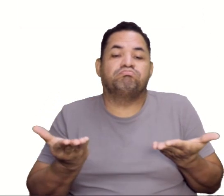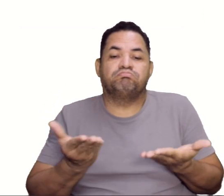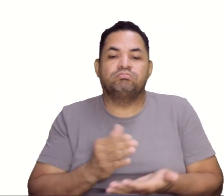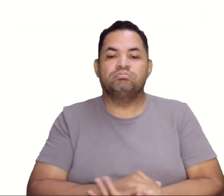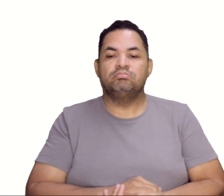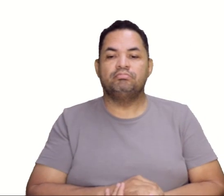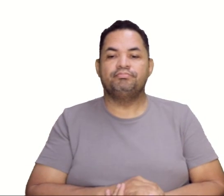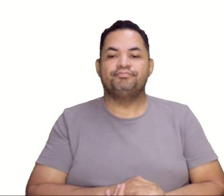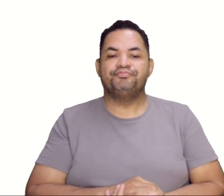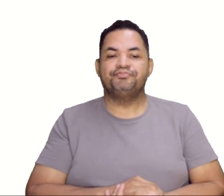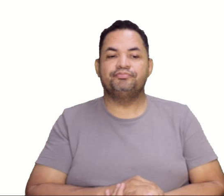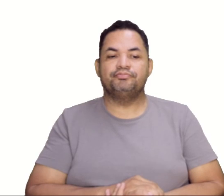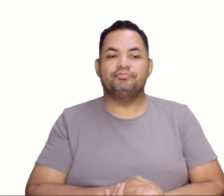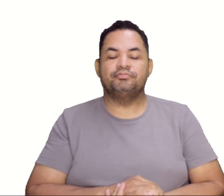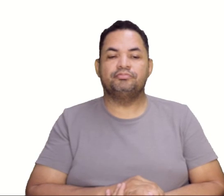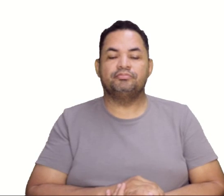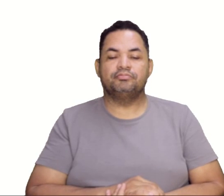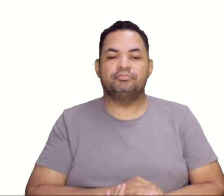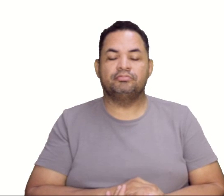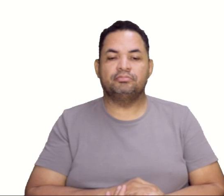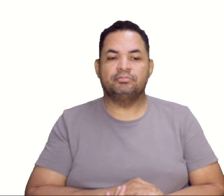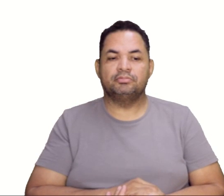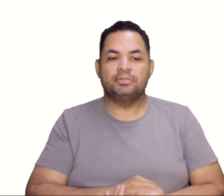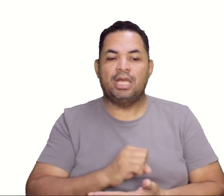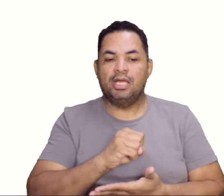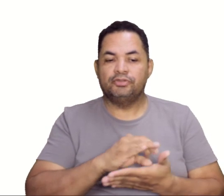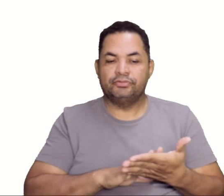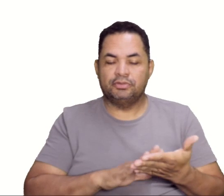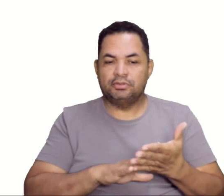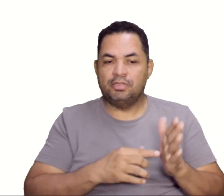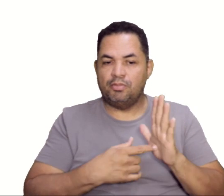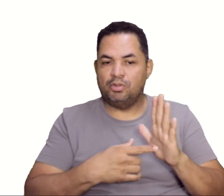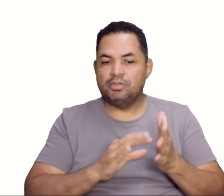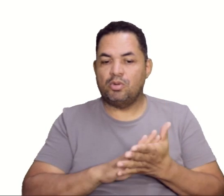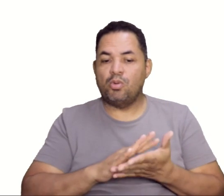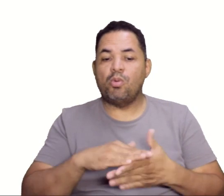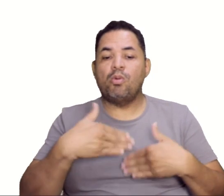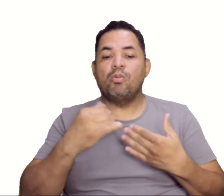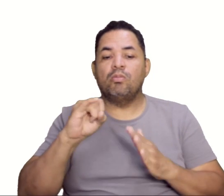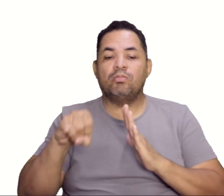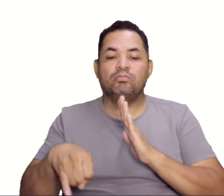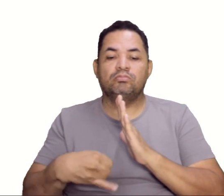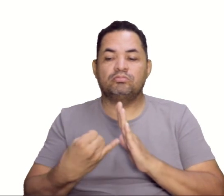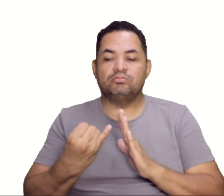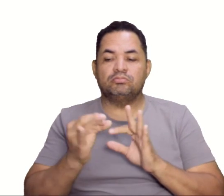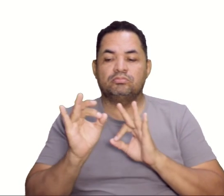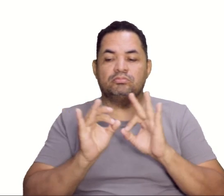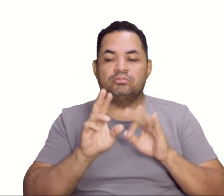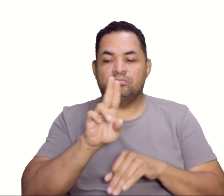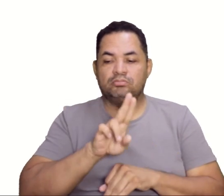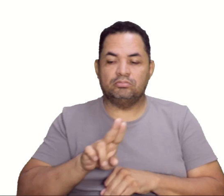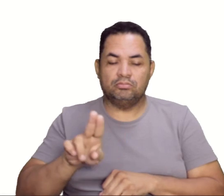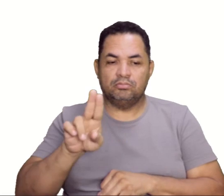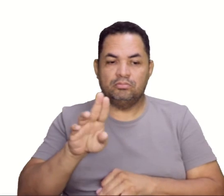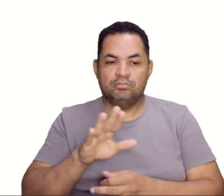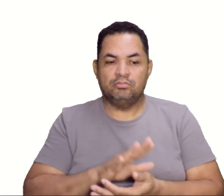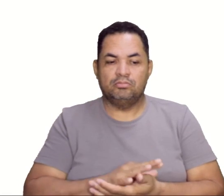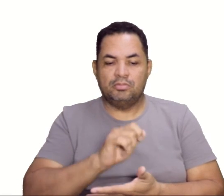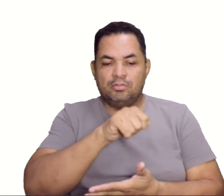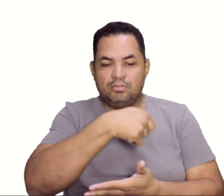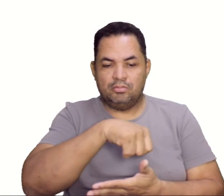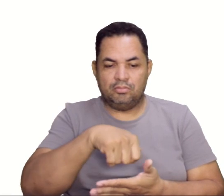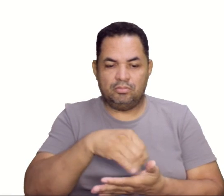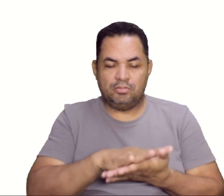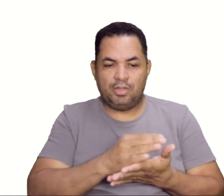né então isso é importante sempre o exercício dizer qual o tipo de juros pra gente poder aplicar né anotamos os